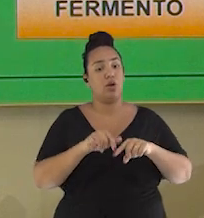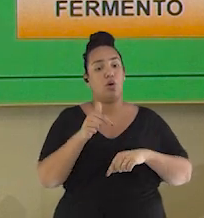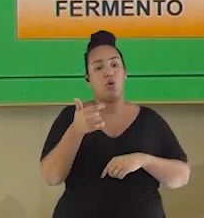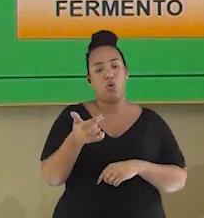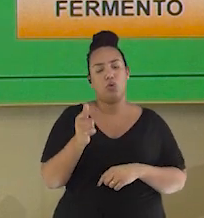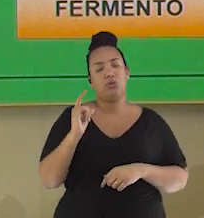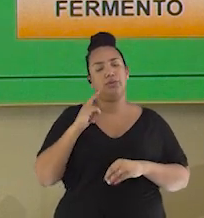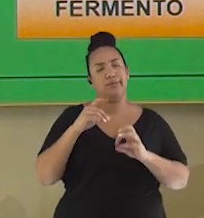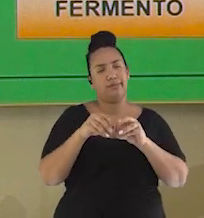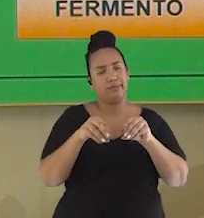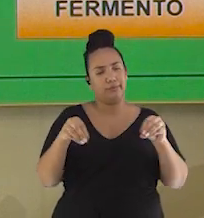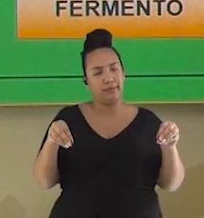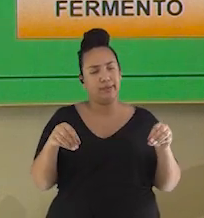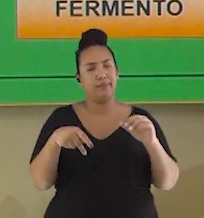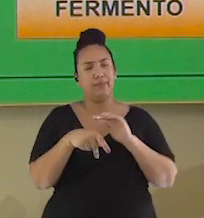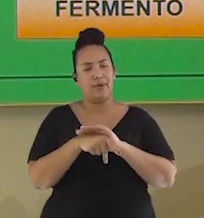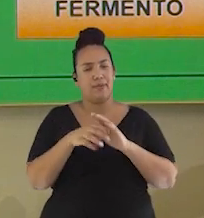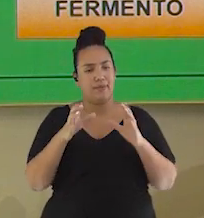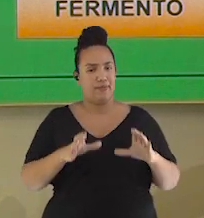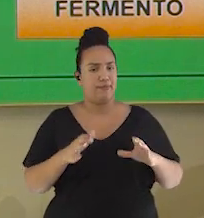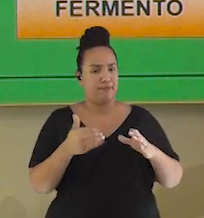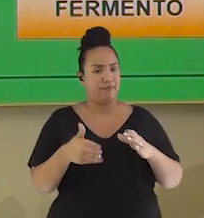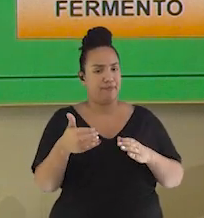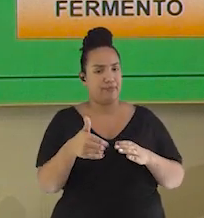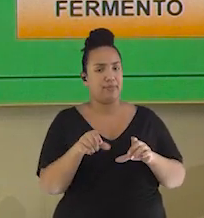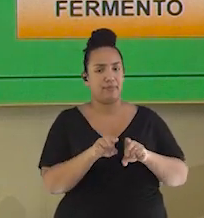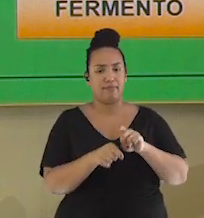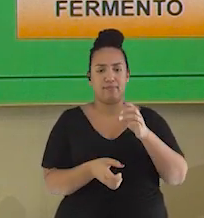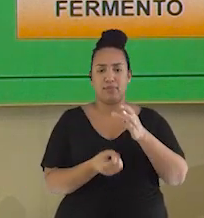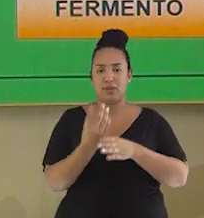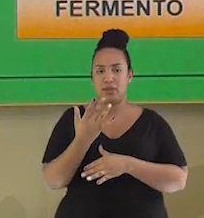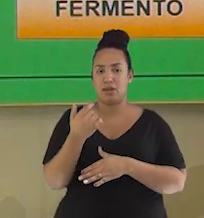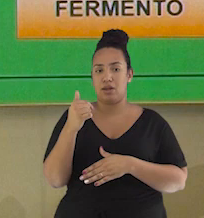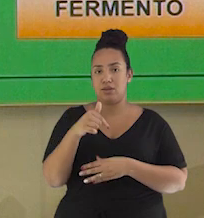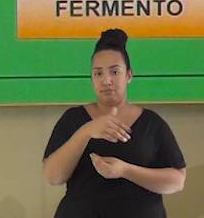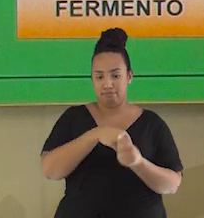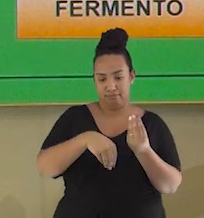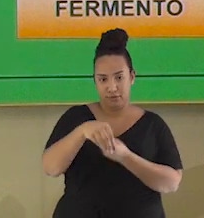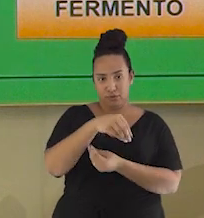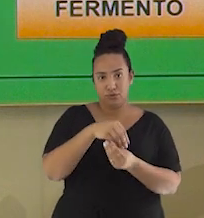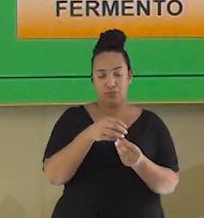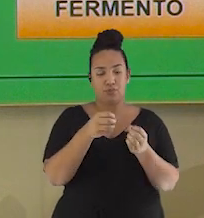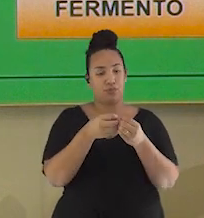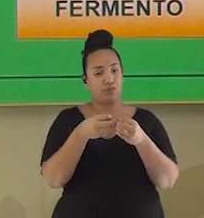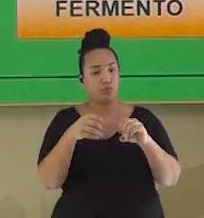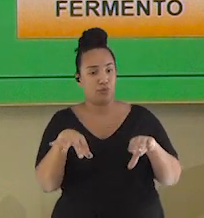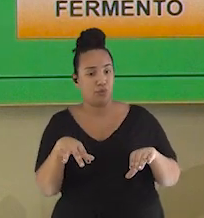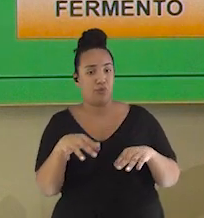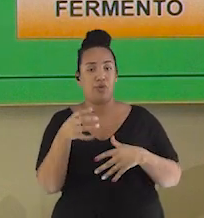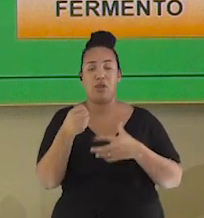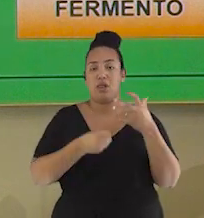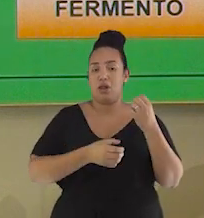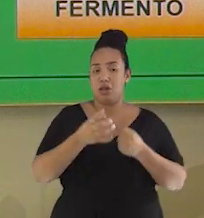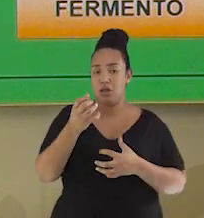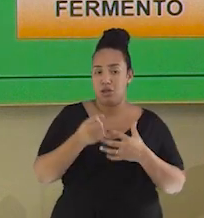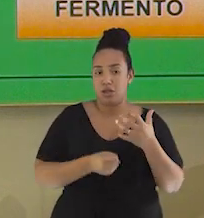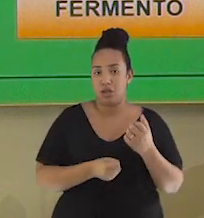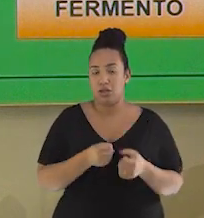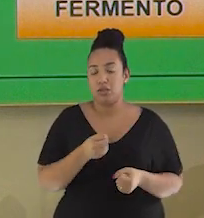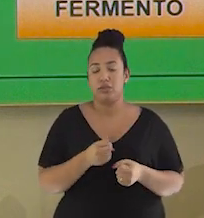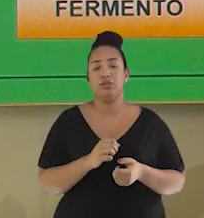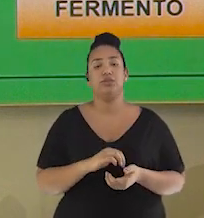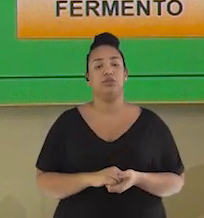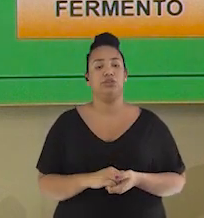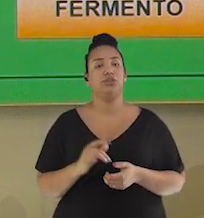do fermento e de massa de bolo, para poder fazer um bolo. Misturamos ovos, leites,